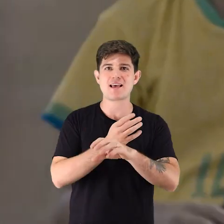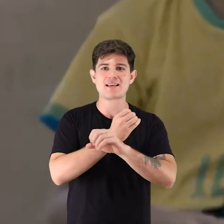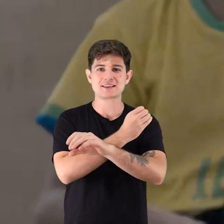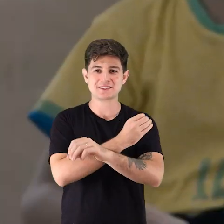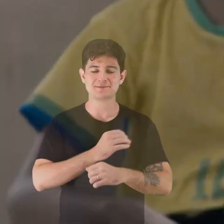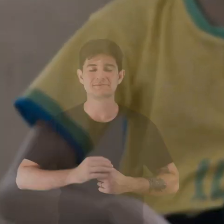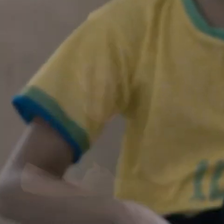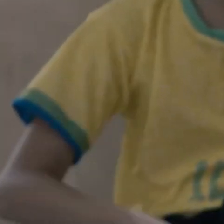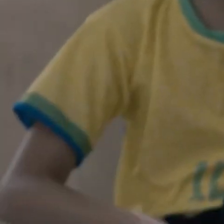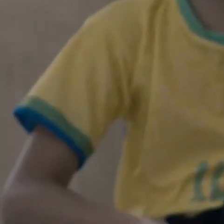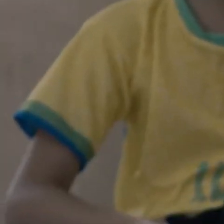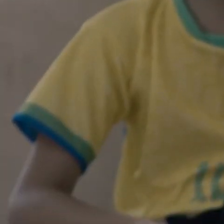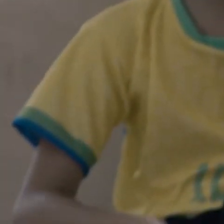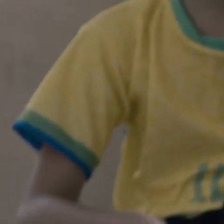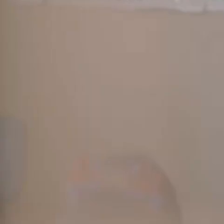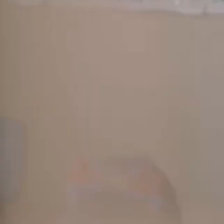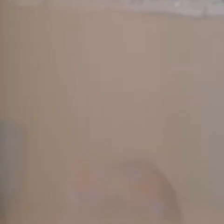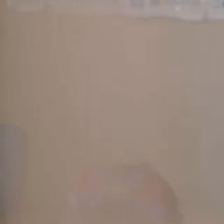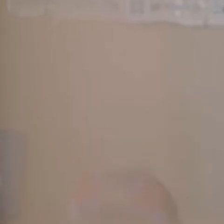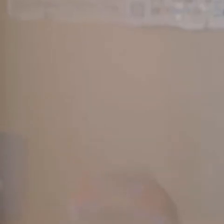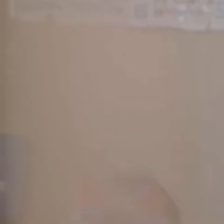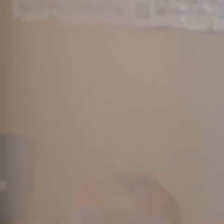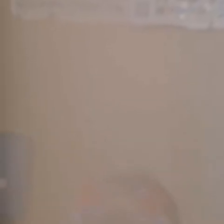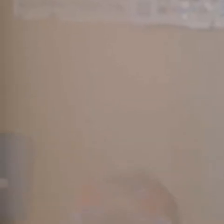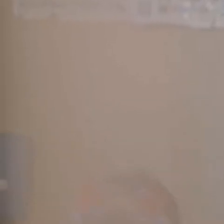ensino à distância.